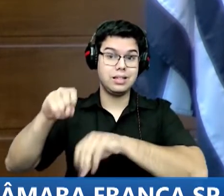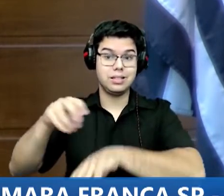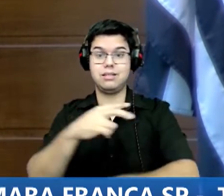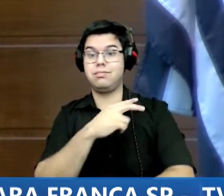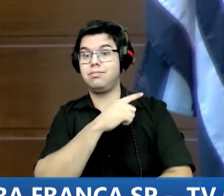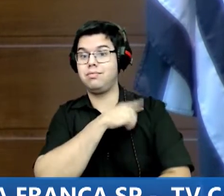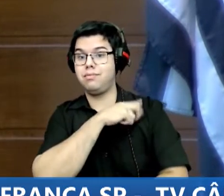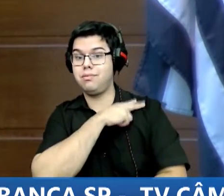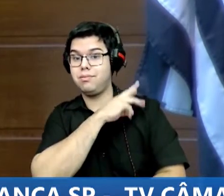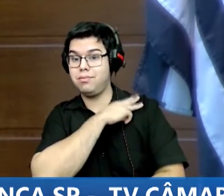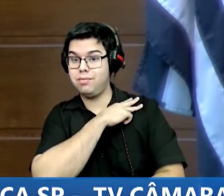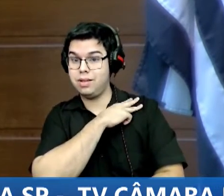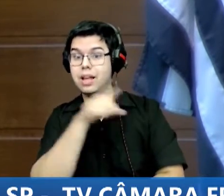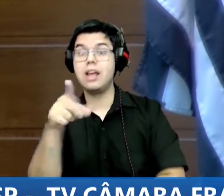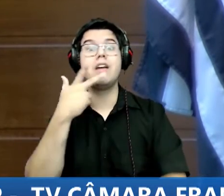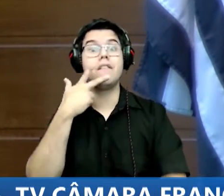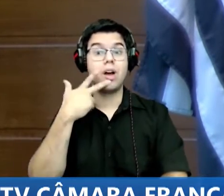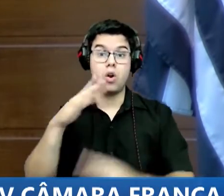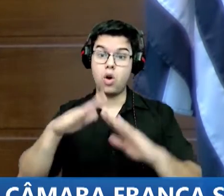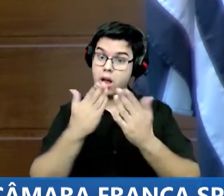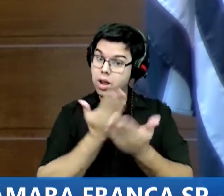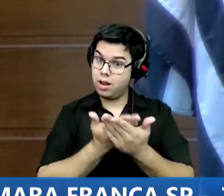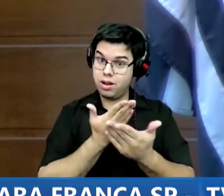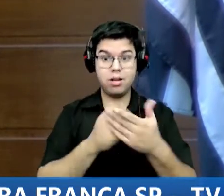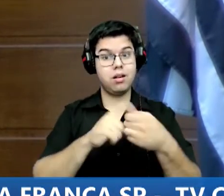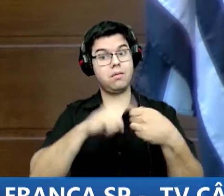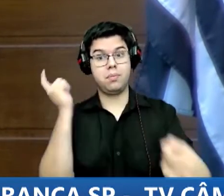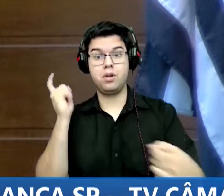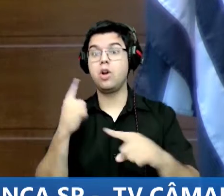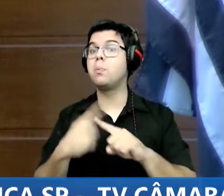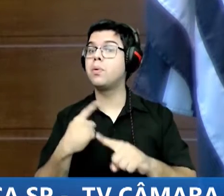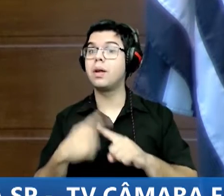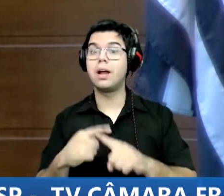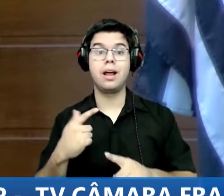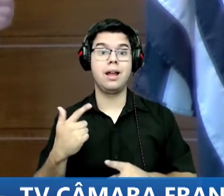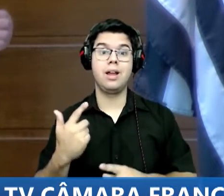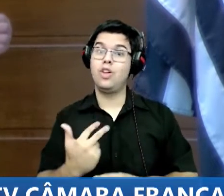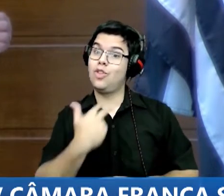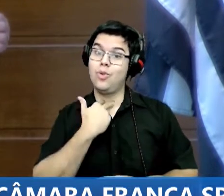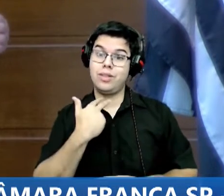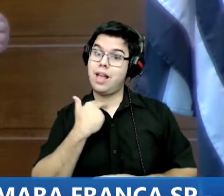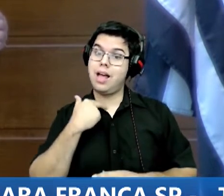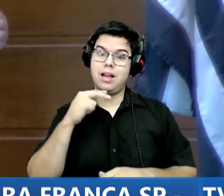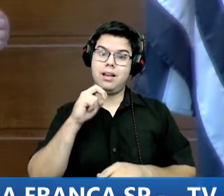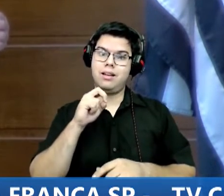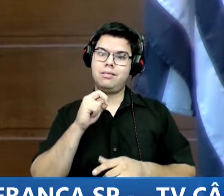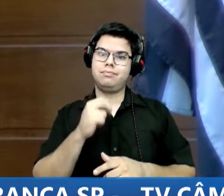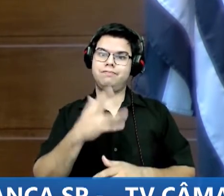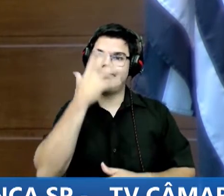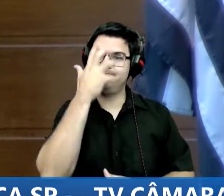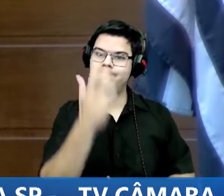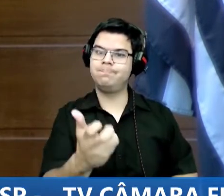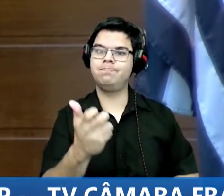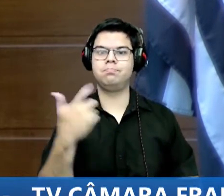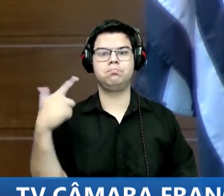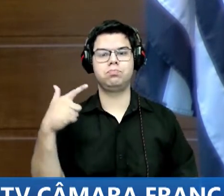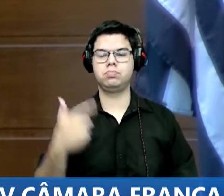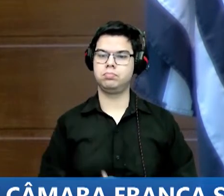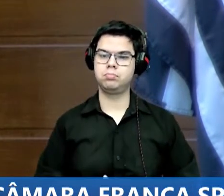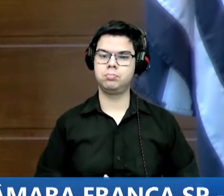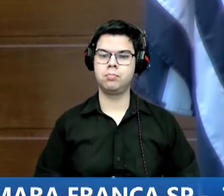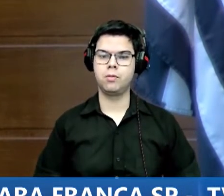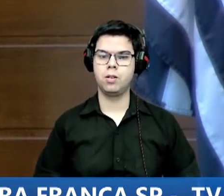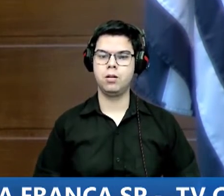sair das escolas porque não encontram dentro dessa educação o atrativo necessário para ali permanecer. E eu questionei isso a